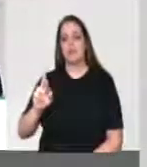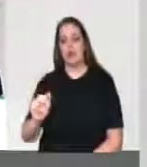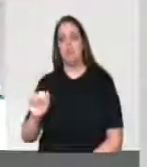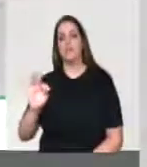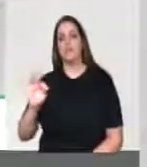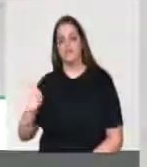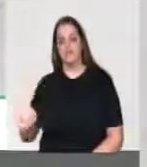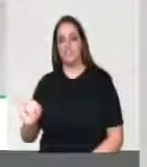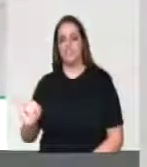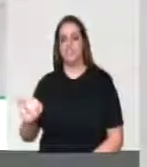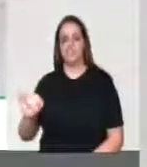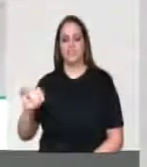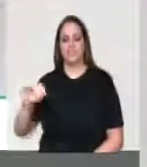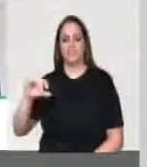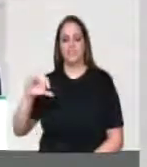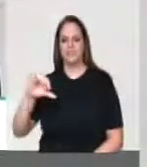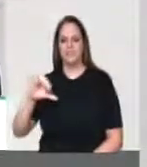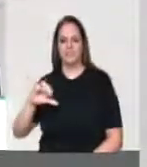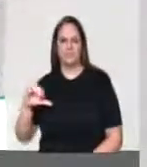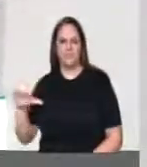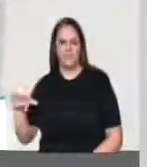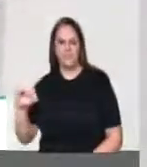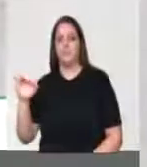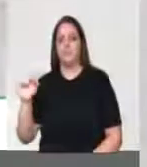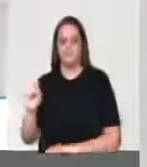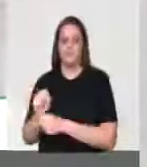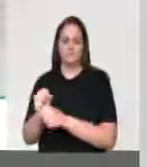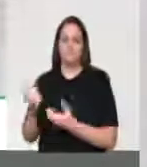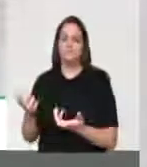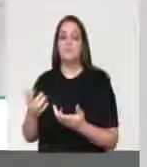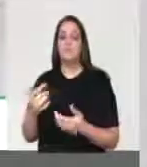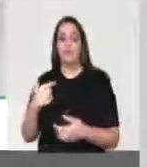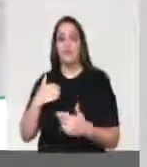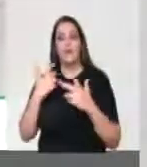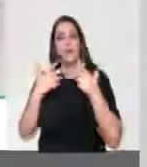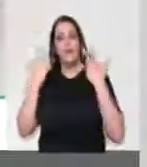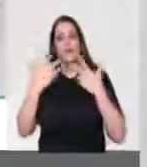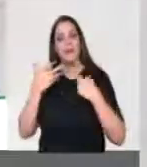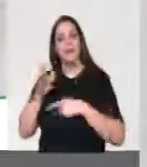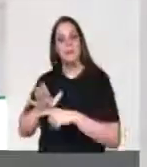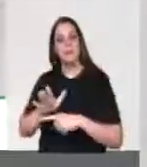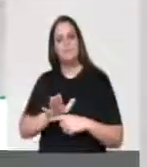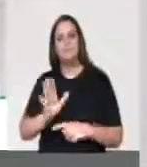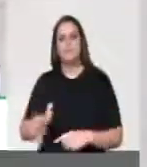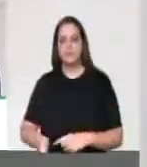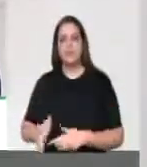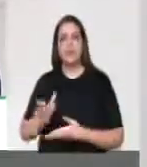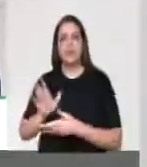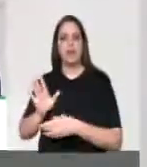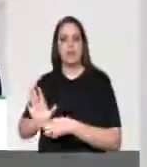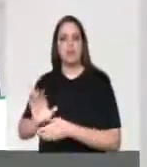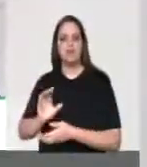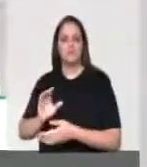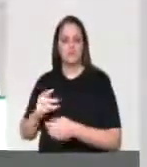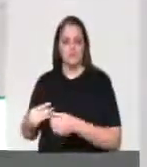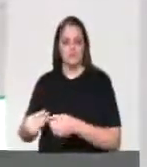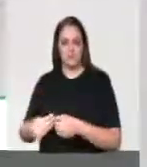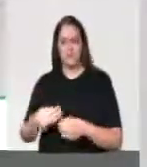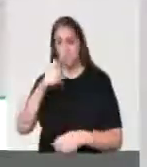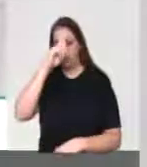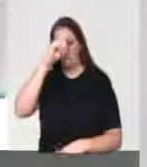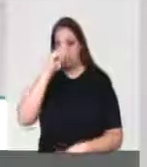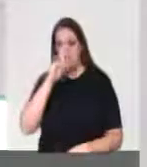um dos representantes com maior volume de trabalhos e investimentos feitos nesses municípios, seja no hospital